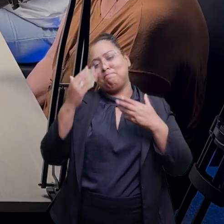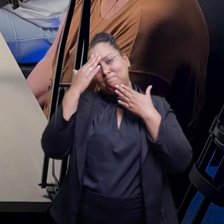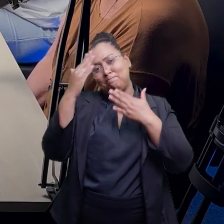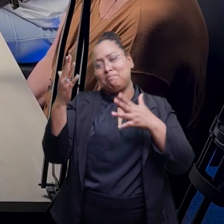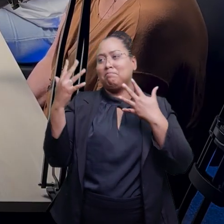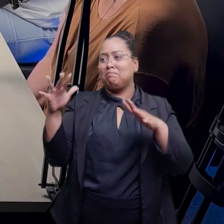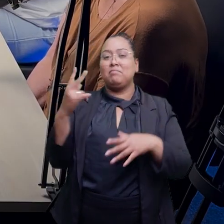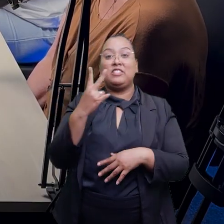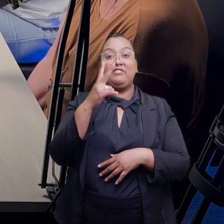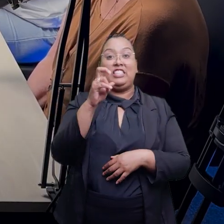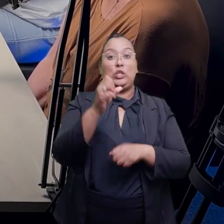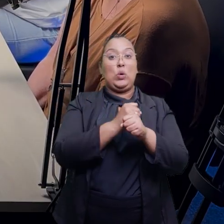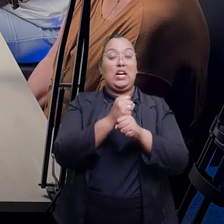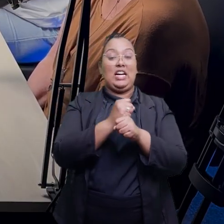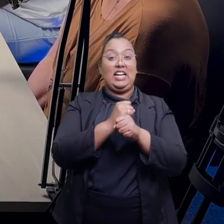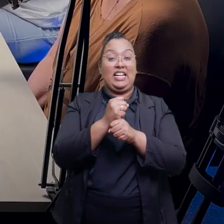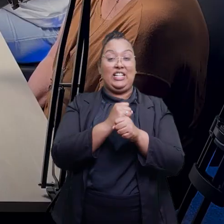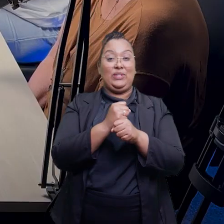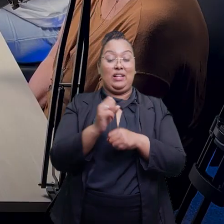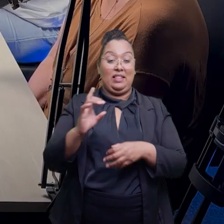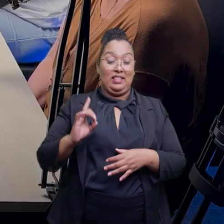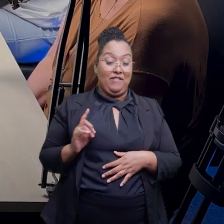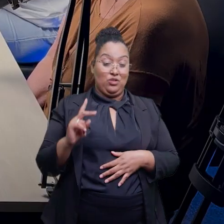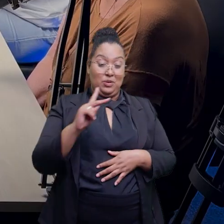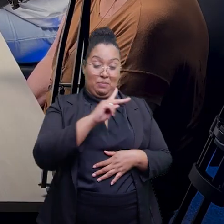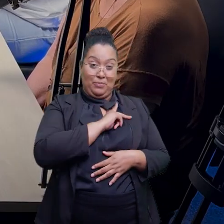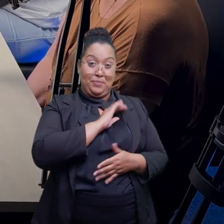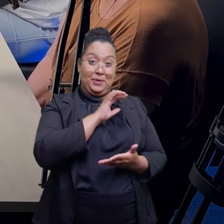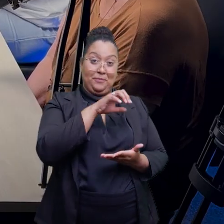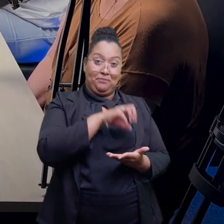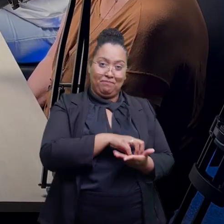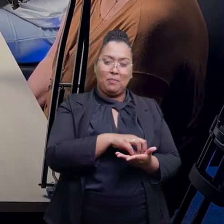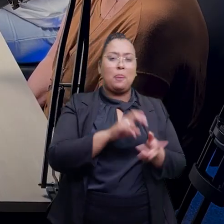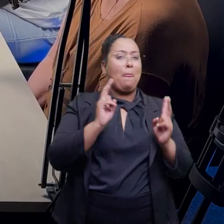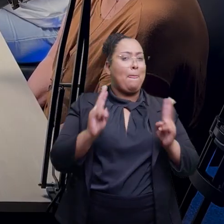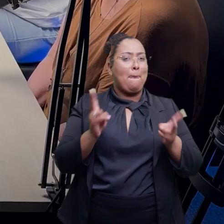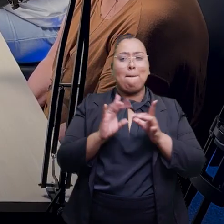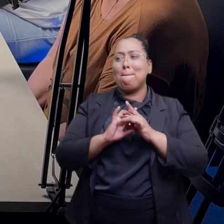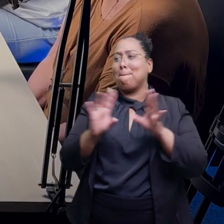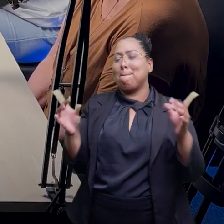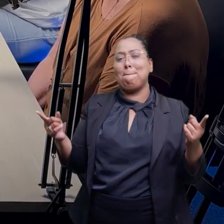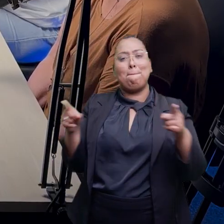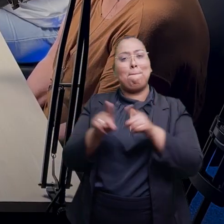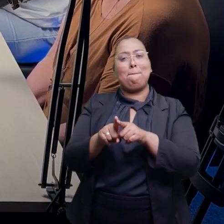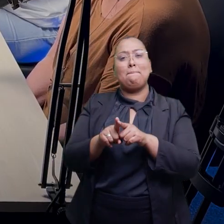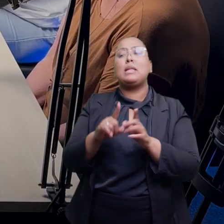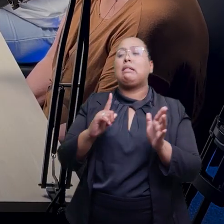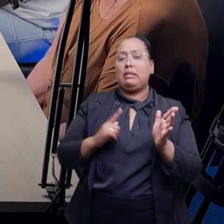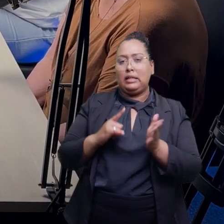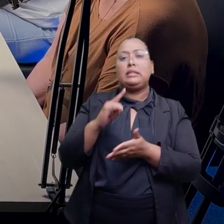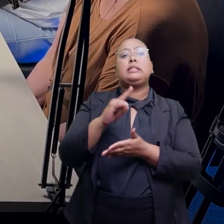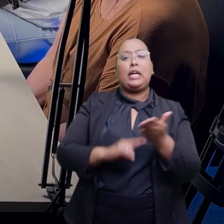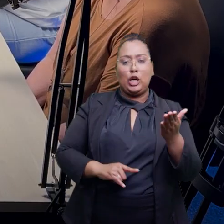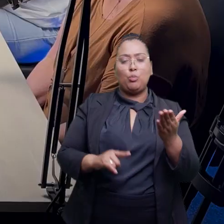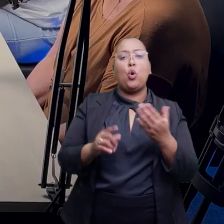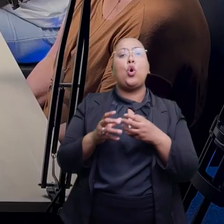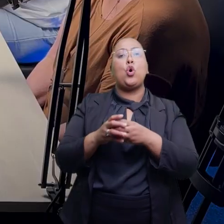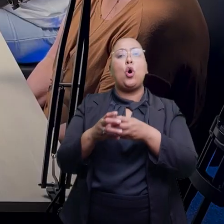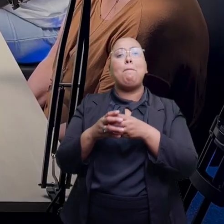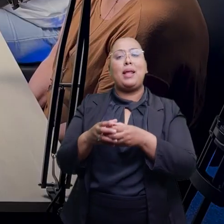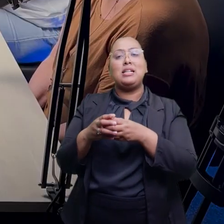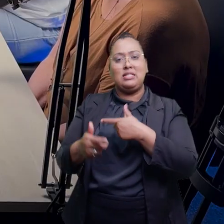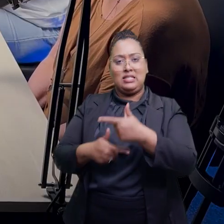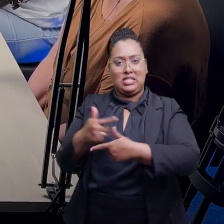o Conviver por esses 25 anos, falar que a Defensoria Pública está sempre à disposição. Nós temos um termo de cooperação com